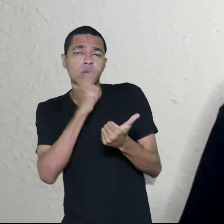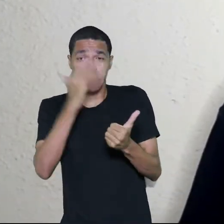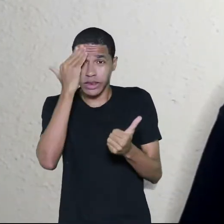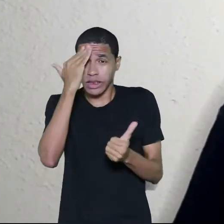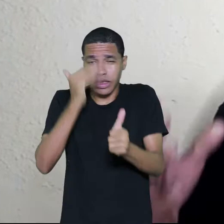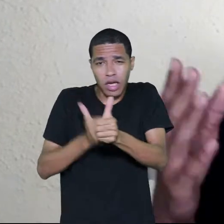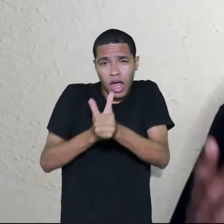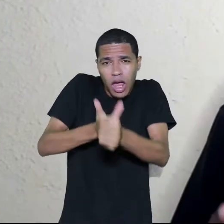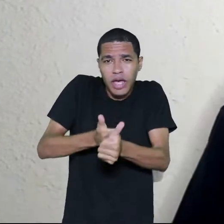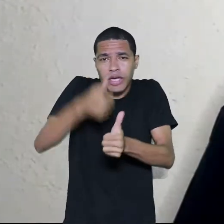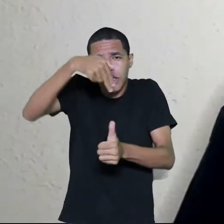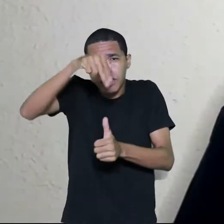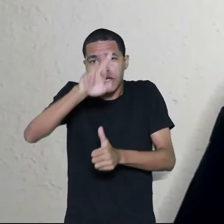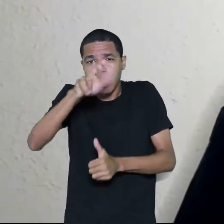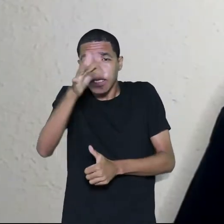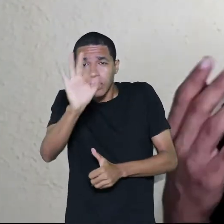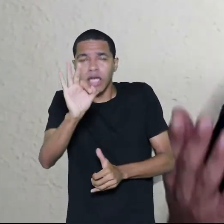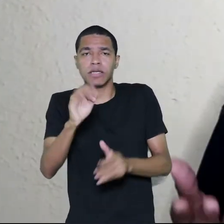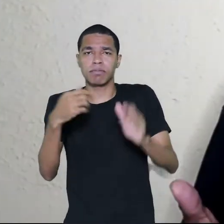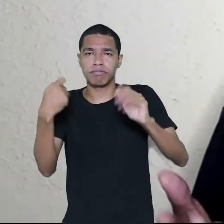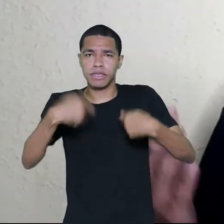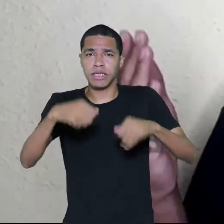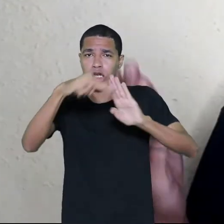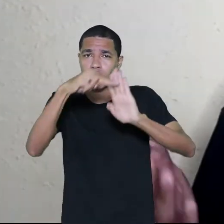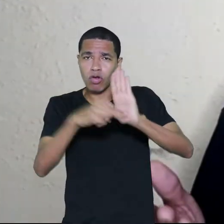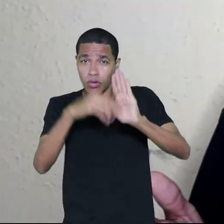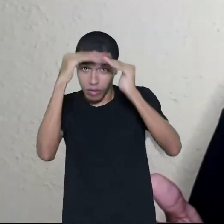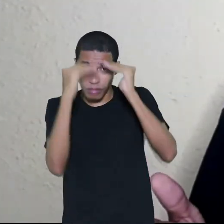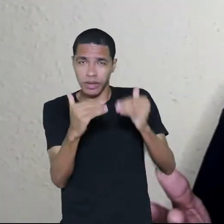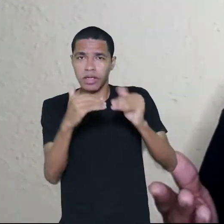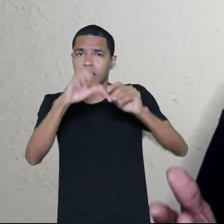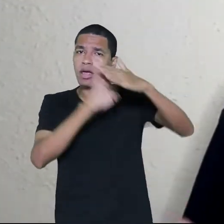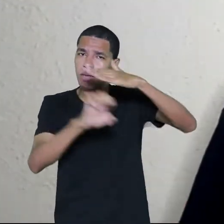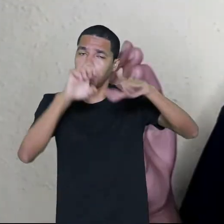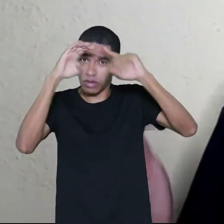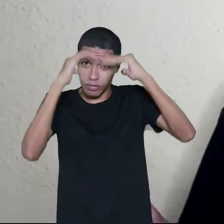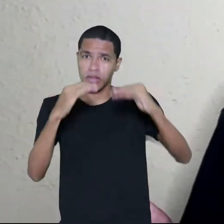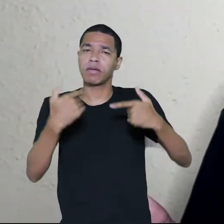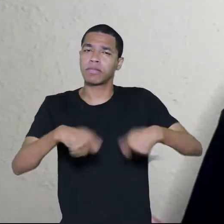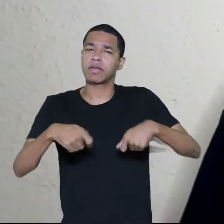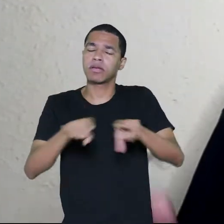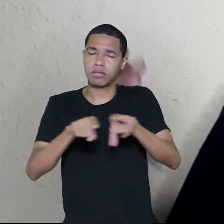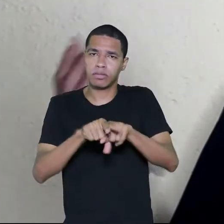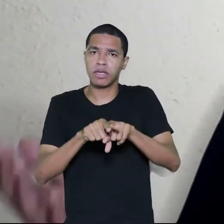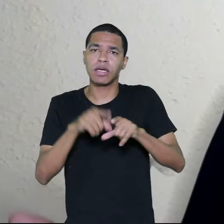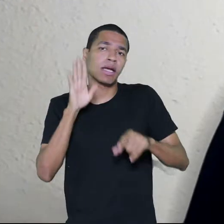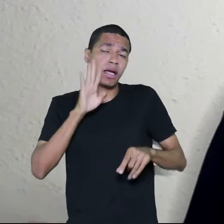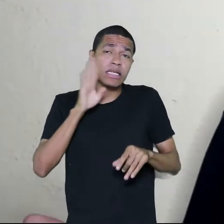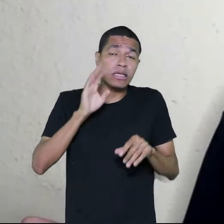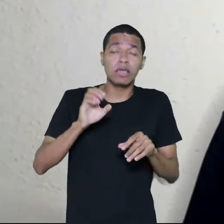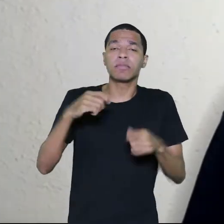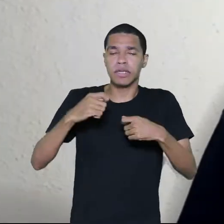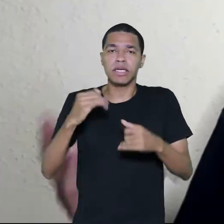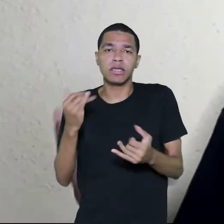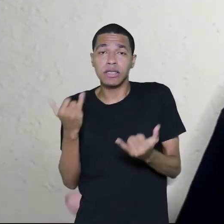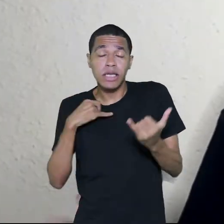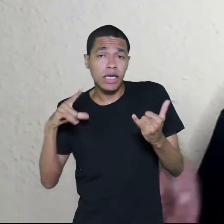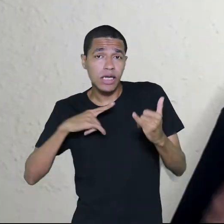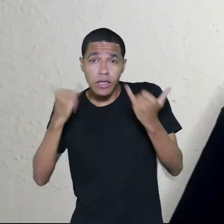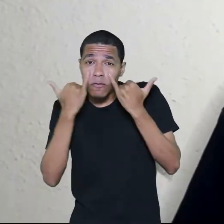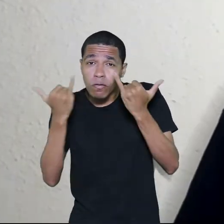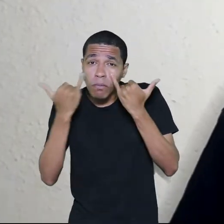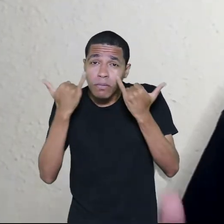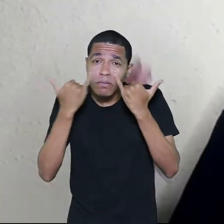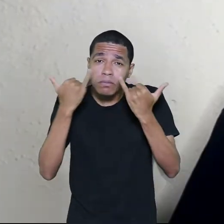seguir a NR10, tem que seguir um padrão de norma. E a sua empresa deve seguir também esse padrão. Caso contrário, deve ser informado. Caso